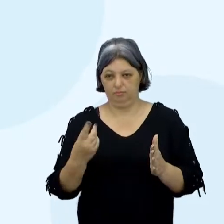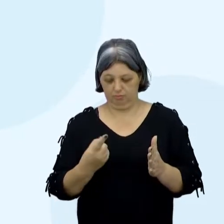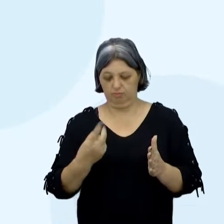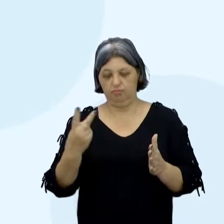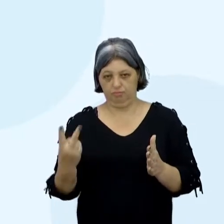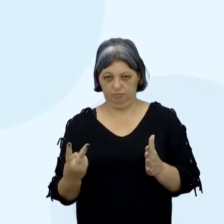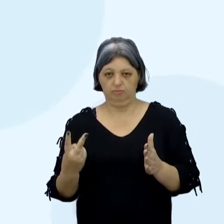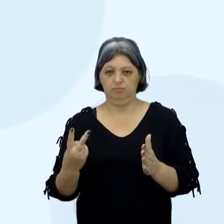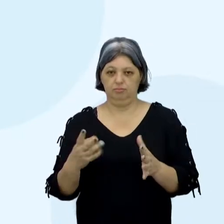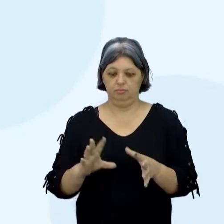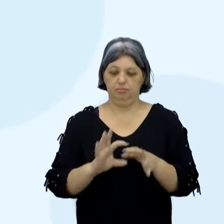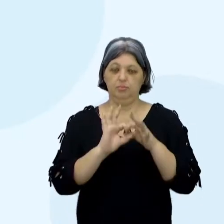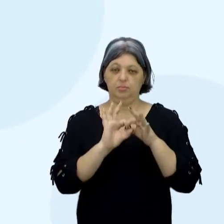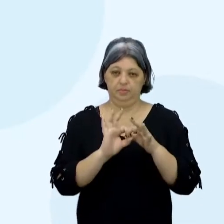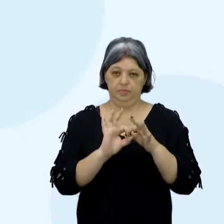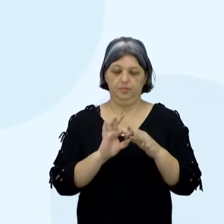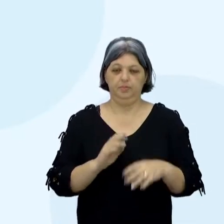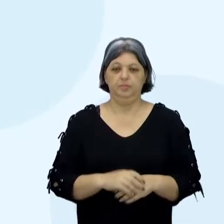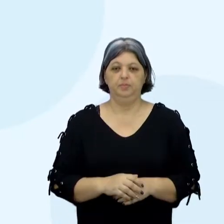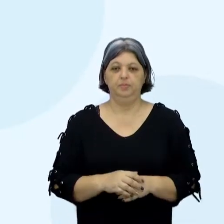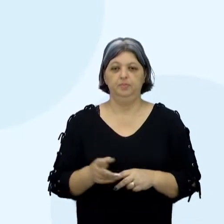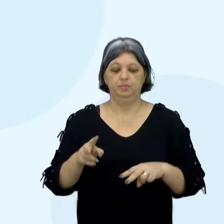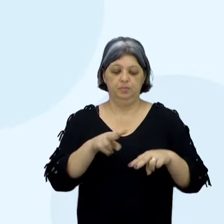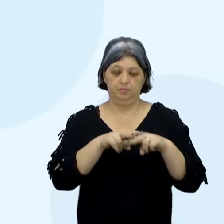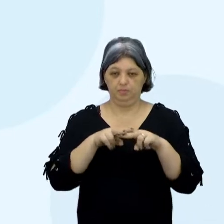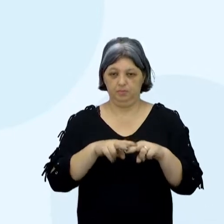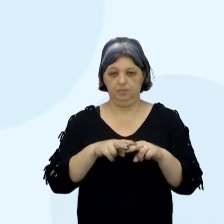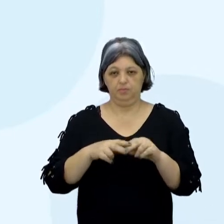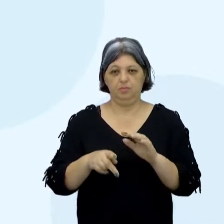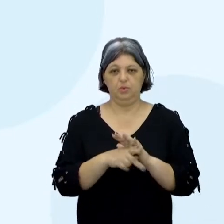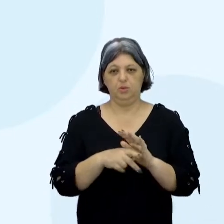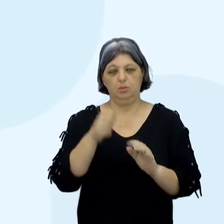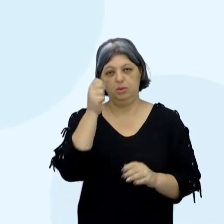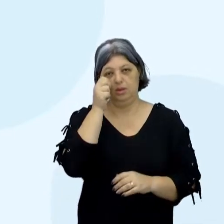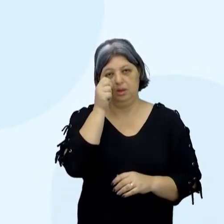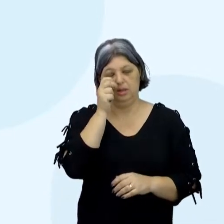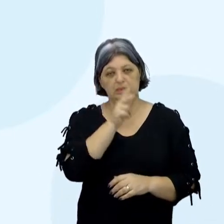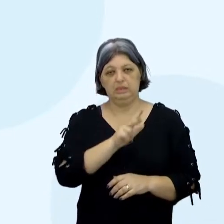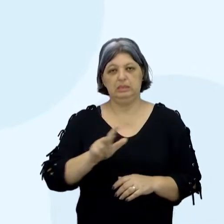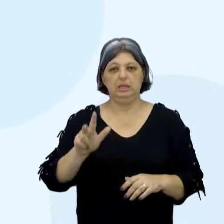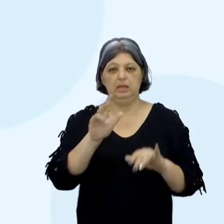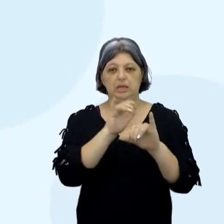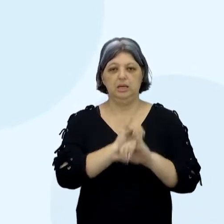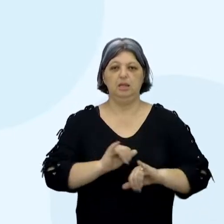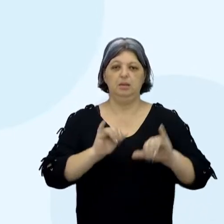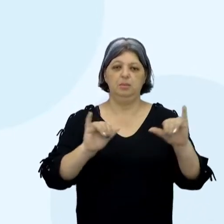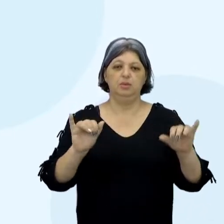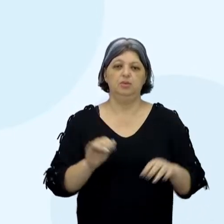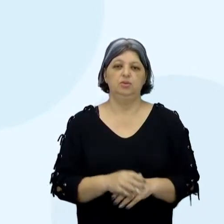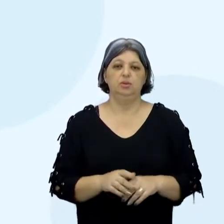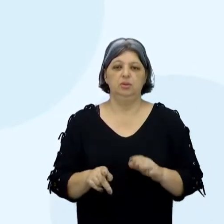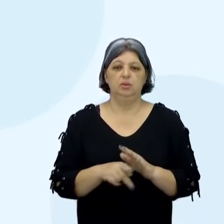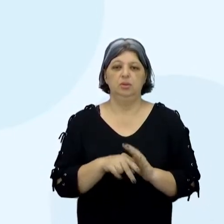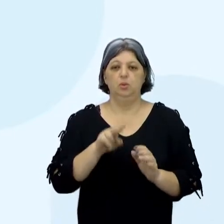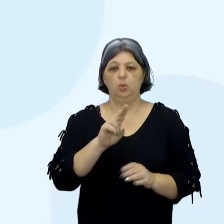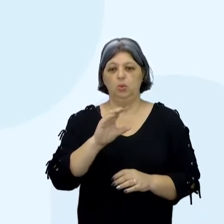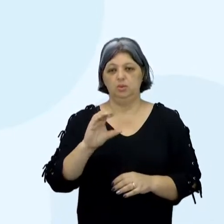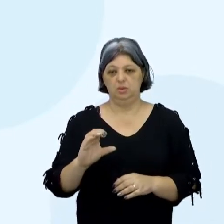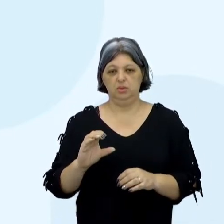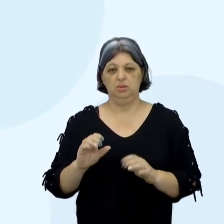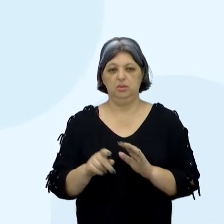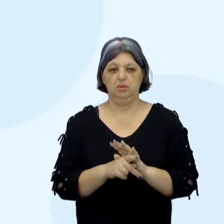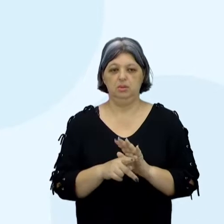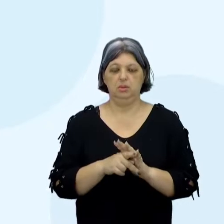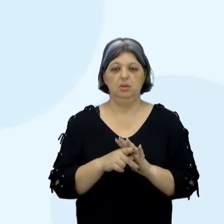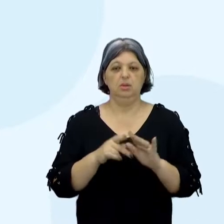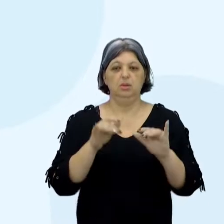aulas maravilhosas, retomando alguns elementos. Se Liga na Mídia é o nome do aprofundamento, a unidade curricular está na mídia, está no